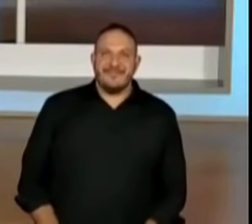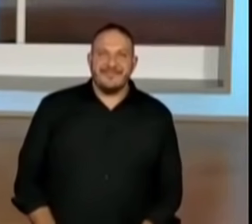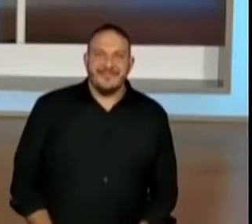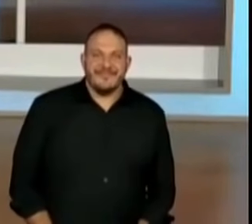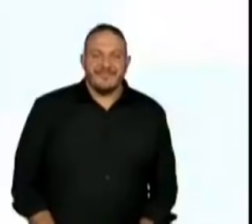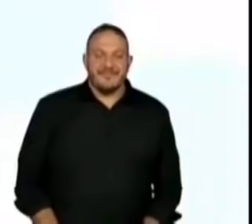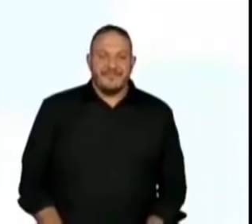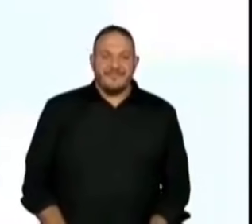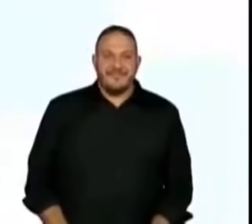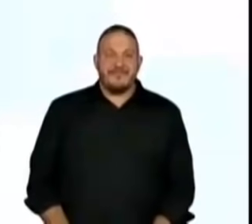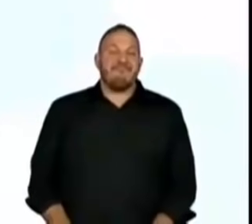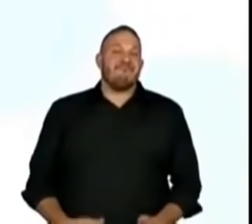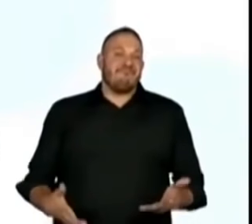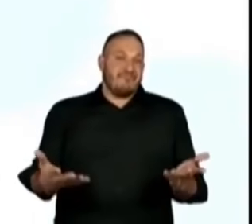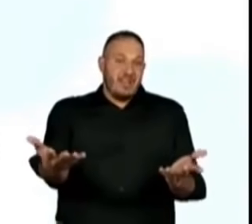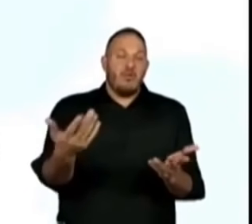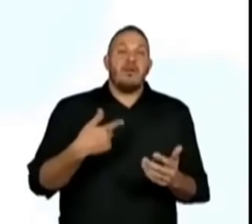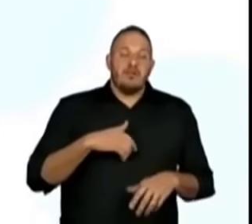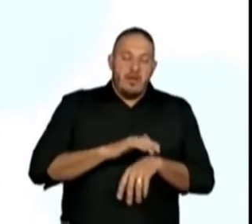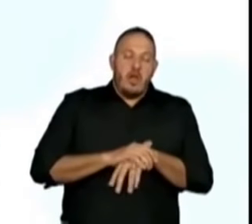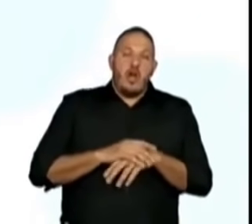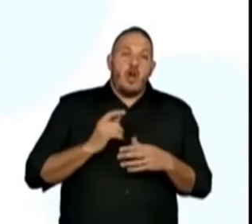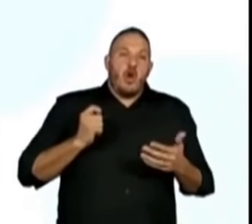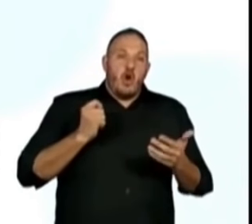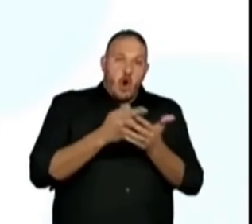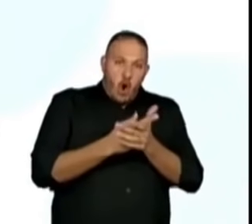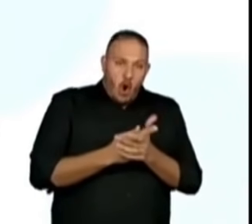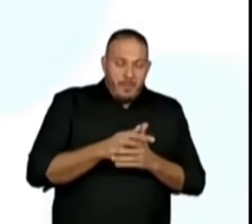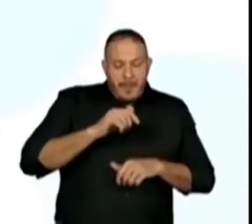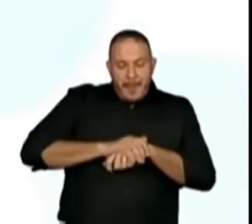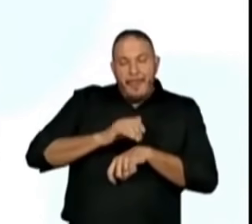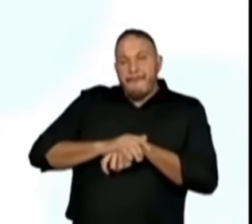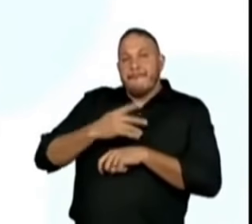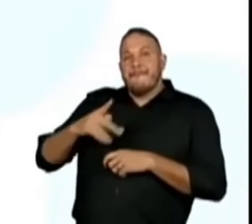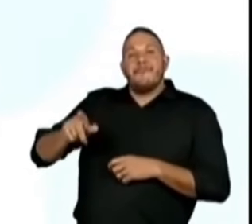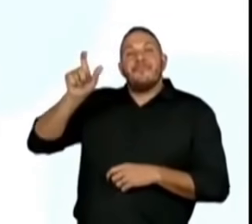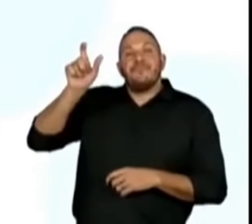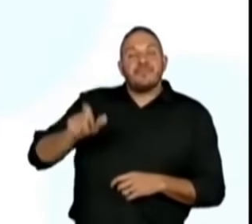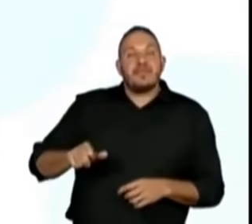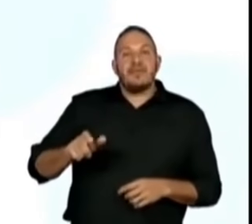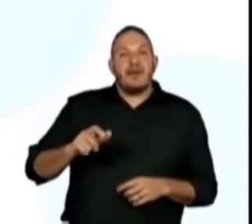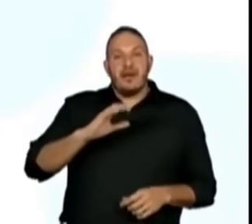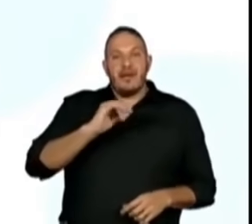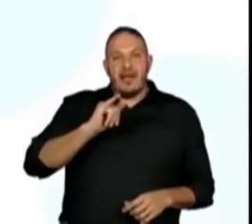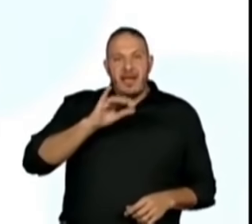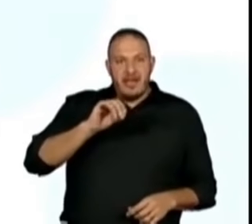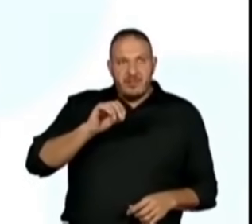foi. Então, né, a compra feita, né, pelo pai de Caio teve um valor de